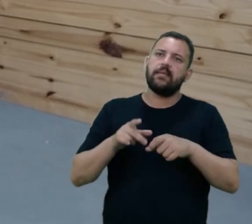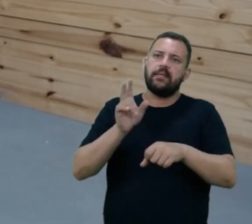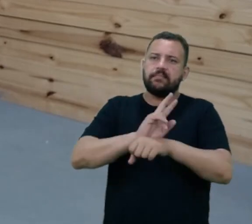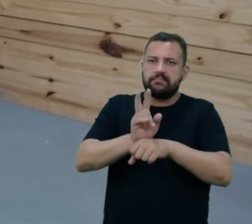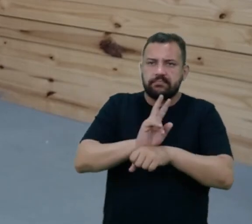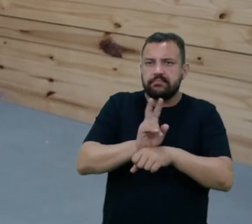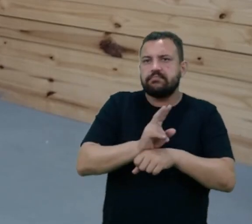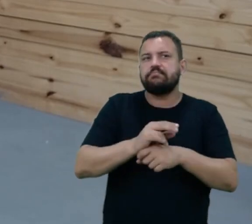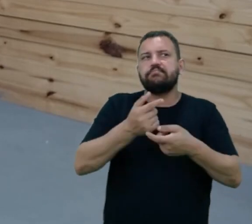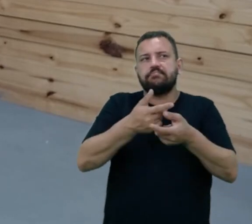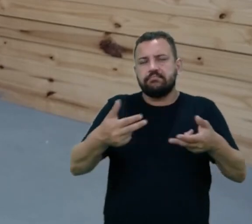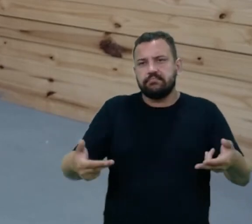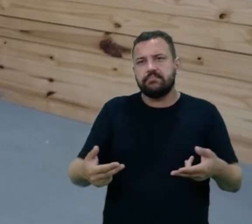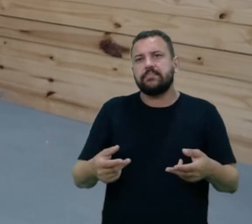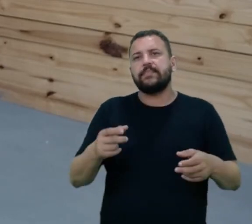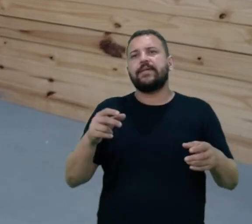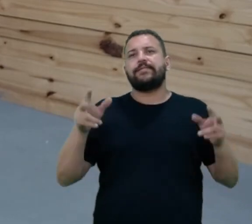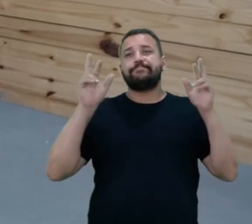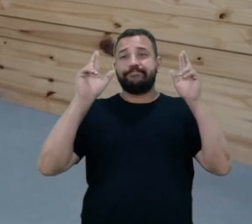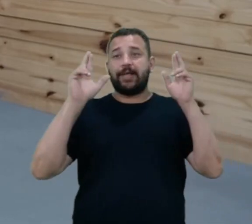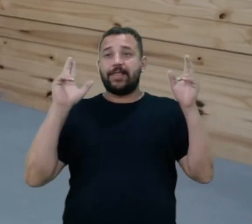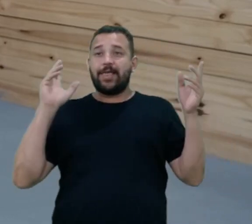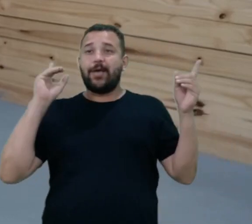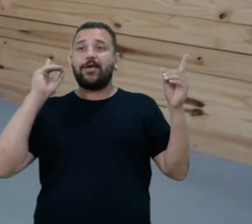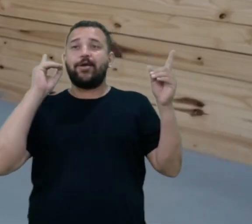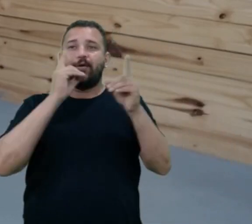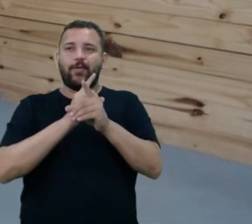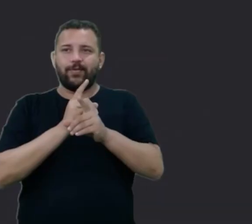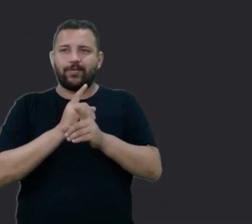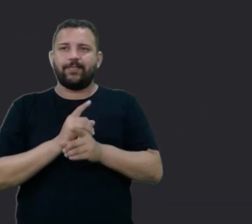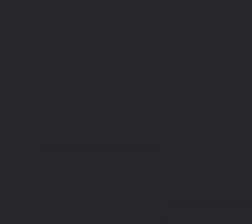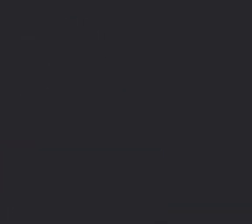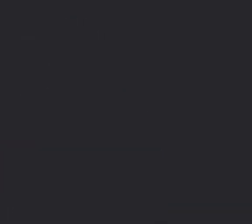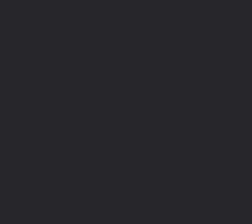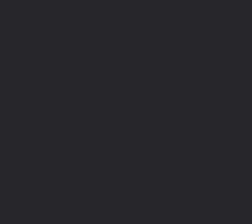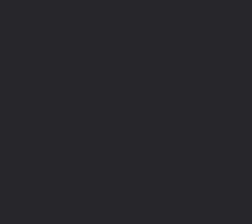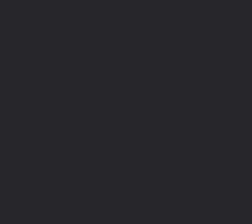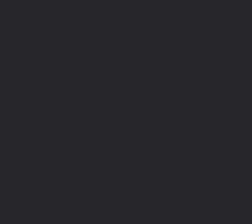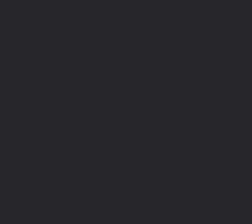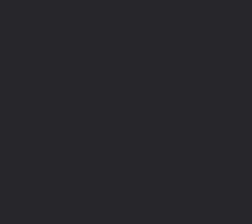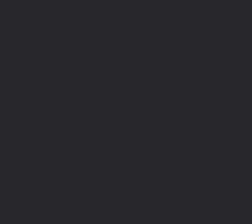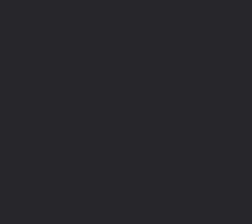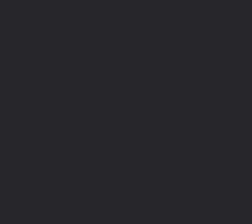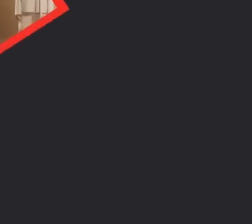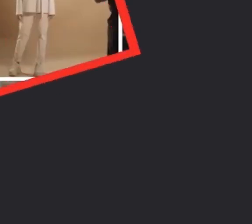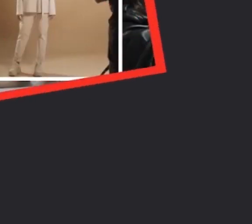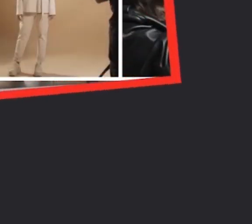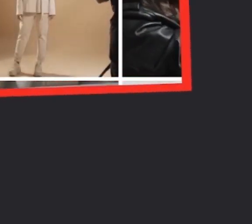Espero por você. Até o nosso próximo encontro. Tchau, tchau.